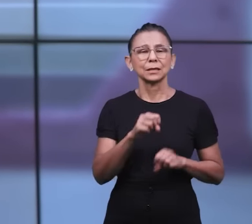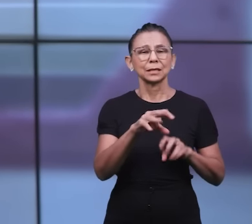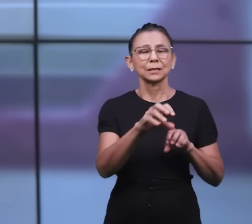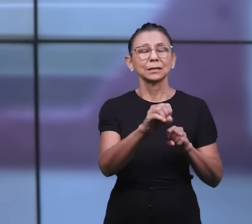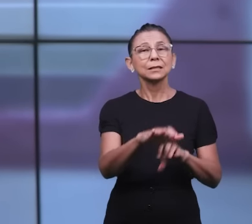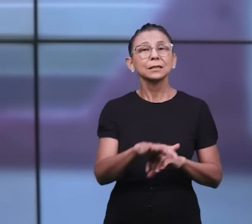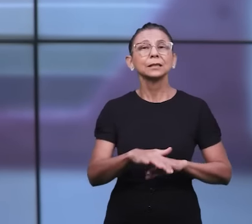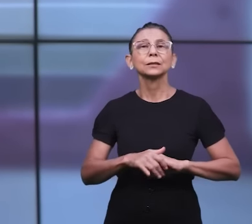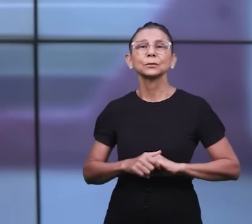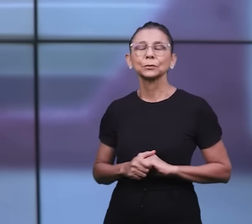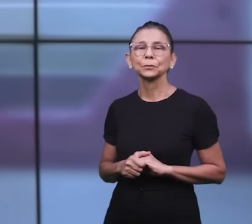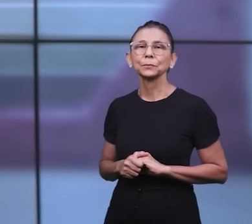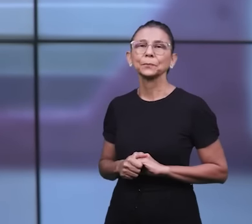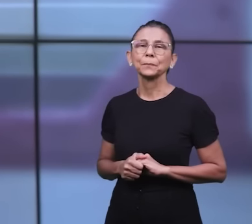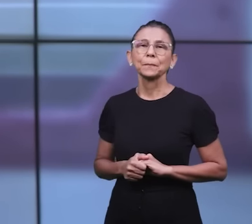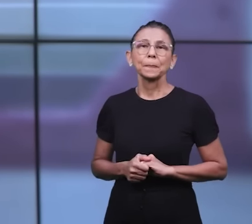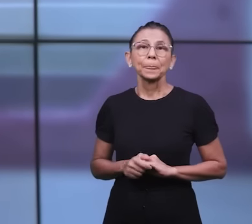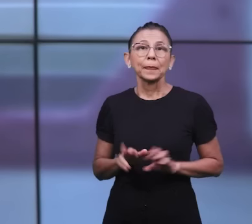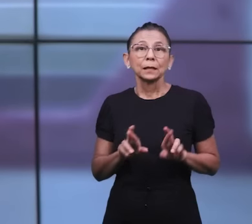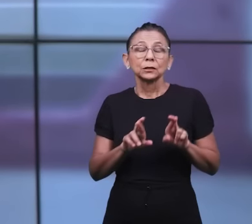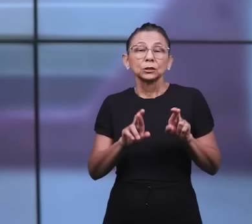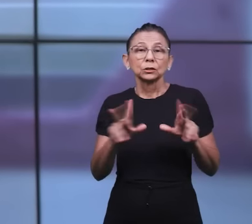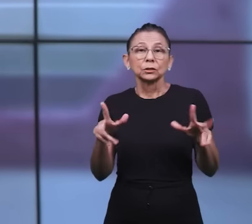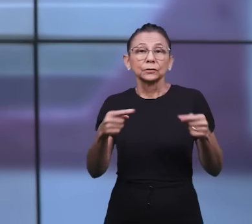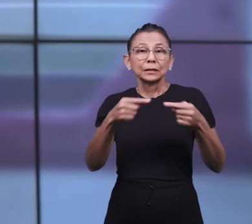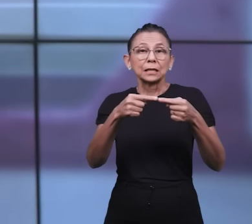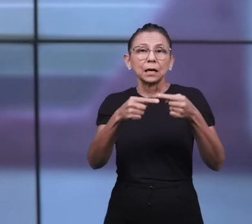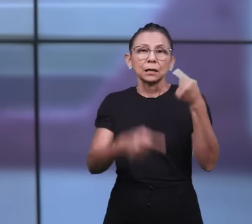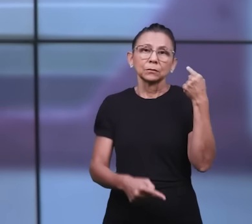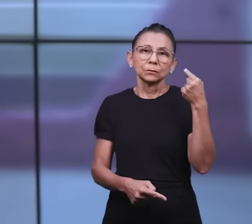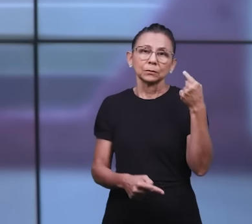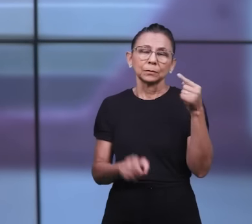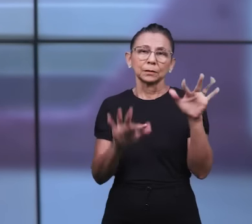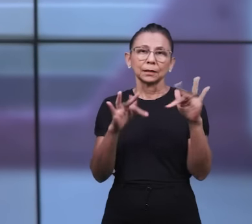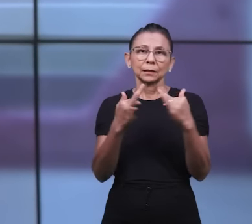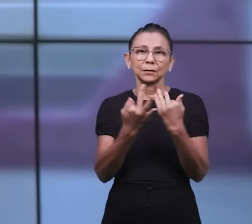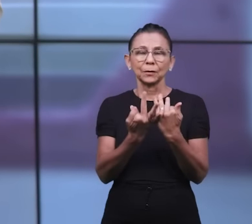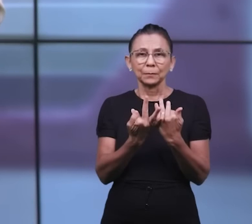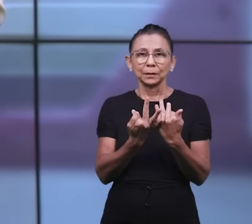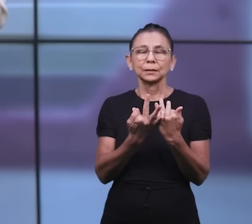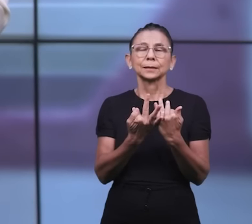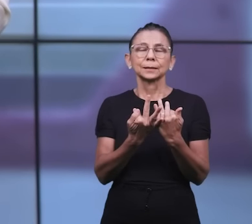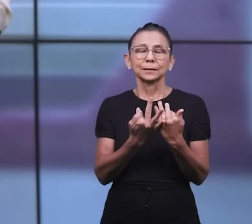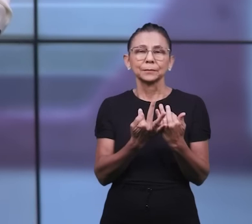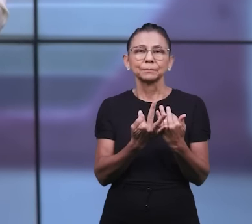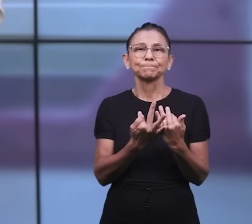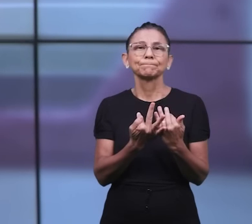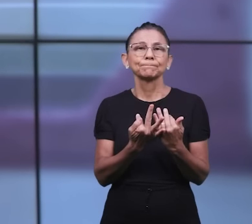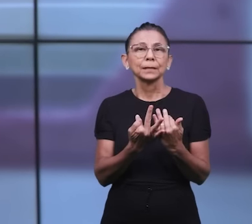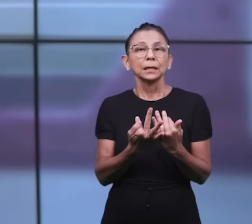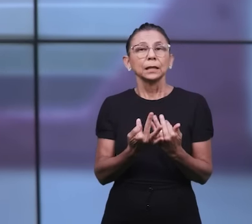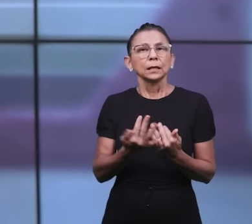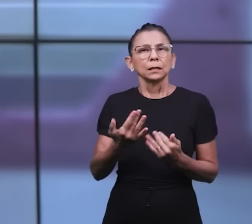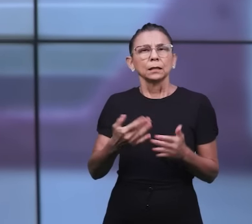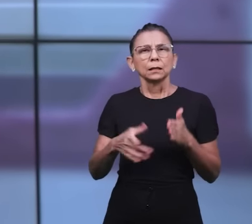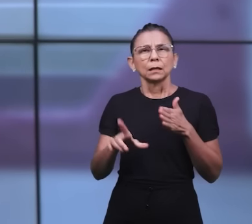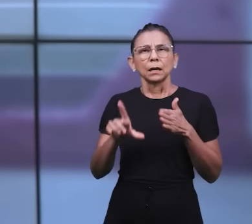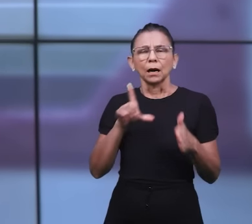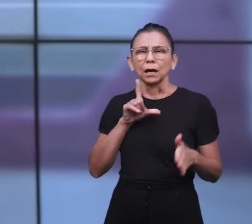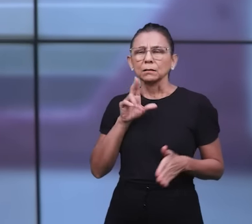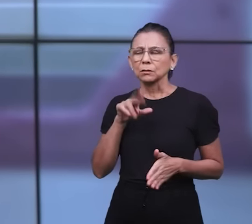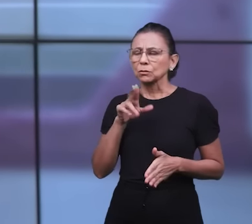com demandas tão diferentes para cada família que é a única tempo desafios ainda não vividos antes